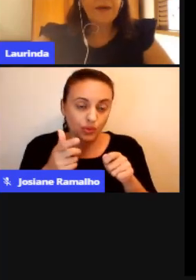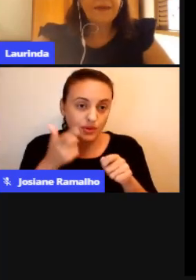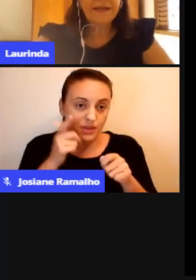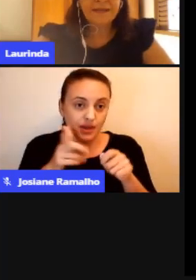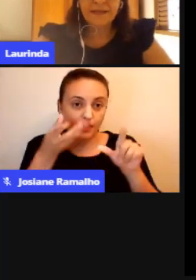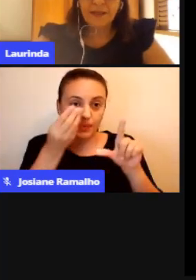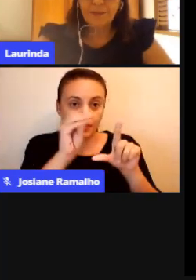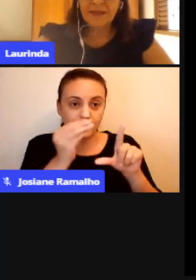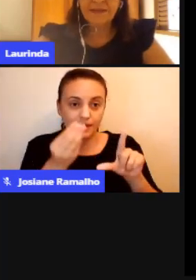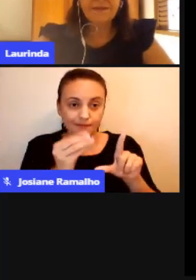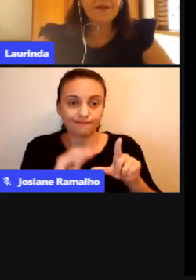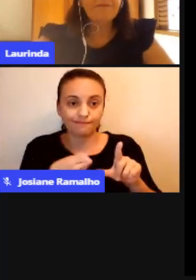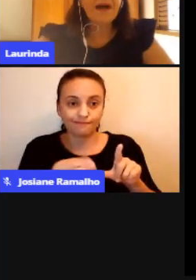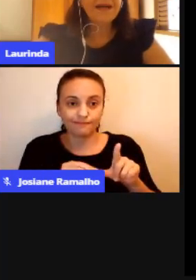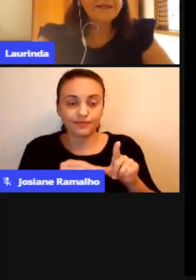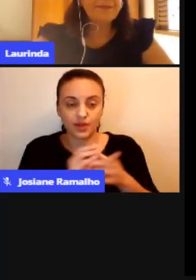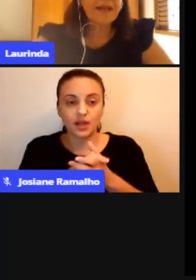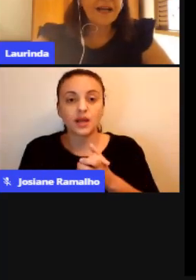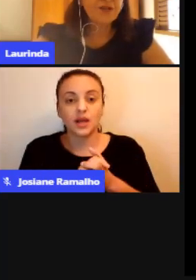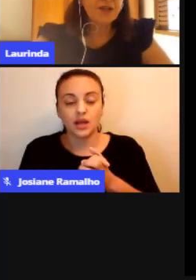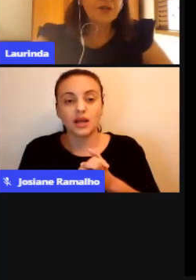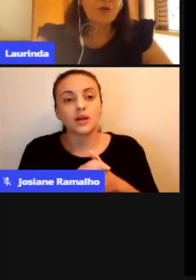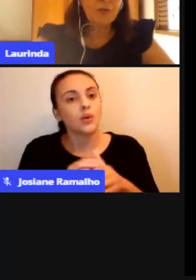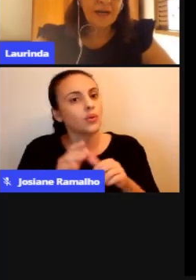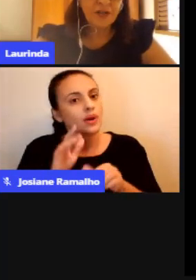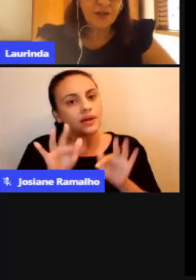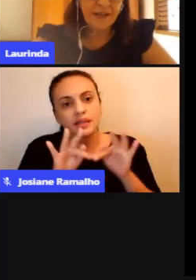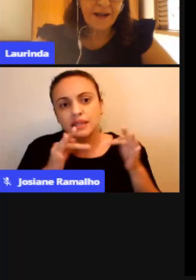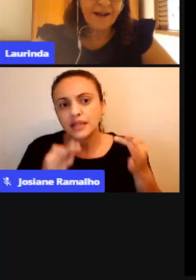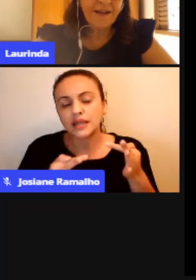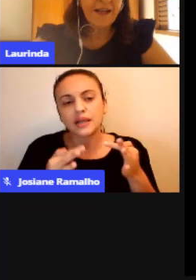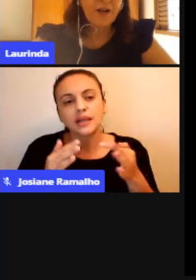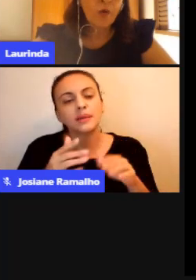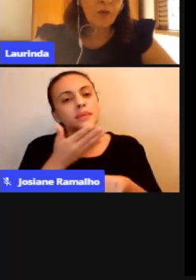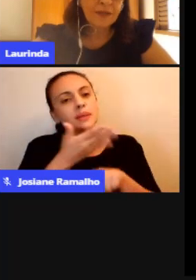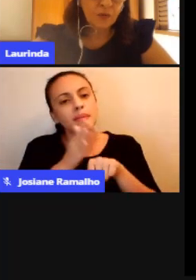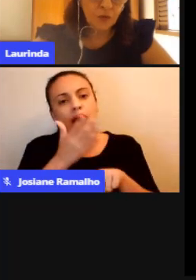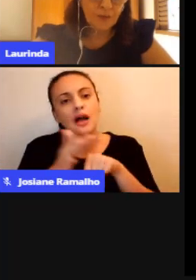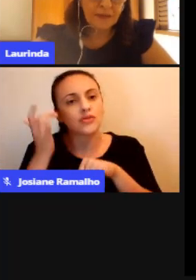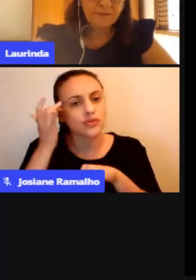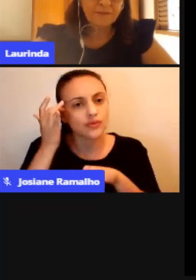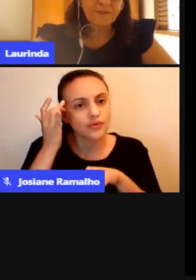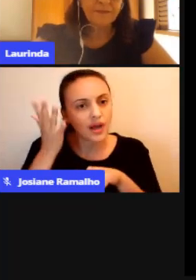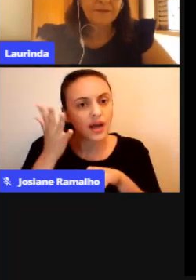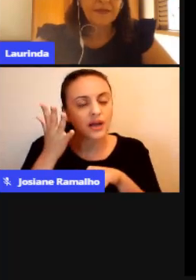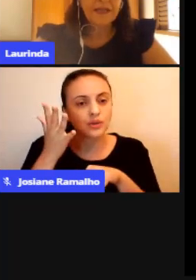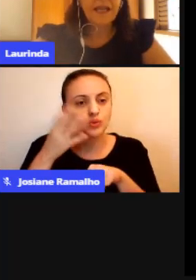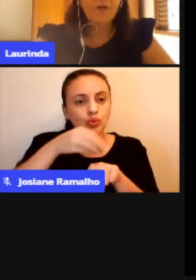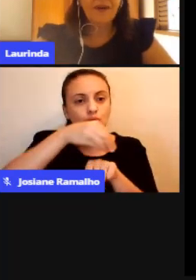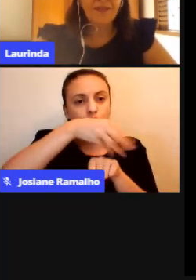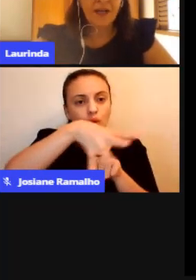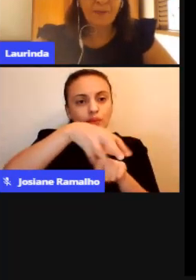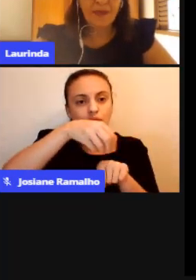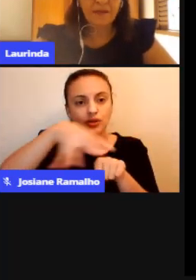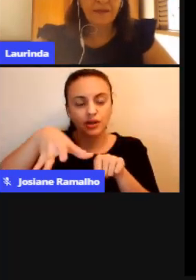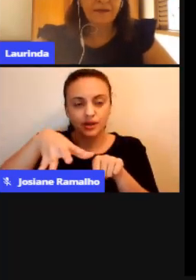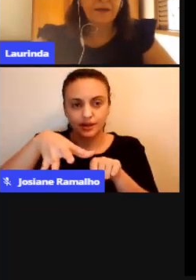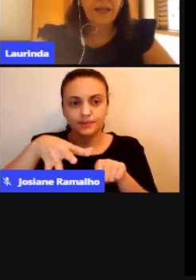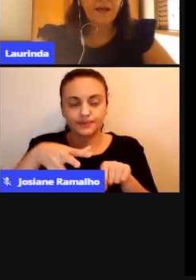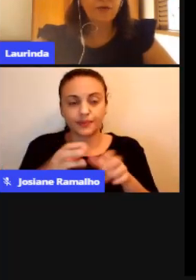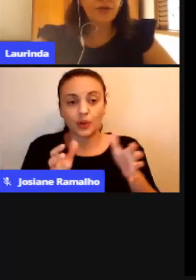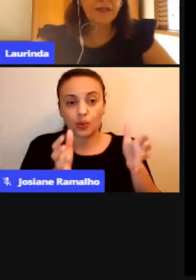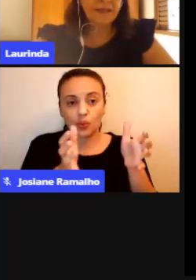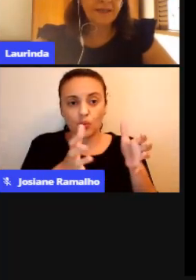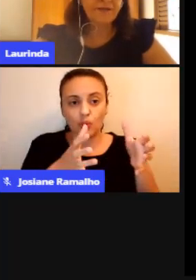É uma forma mais simples e mais prática de compartilhar com a turma. É uma